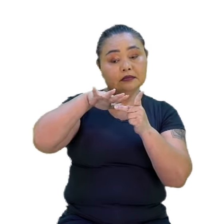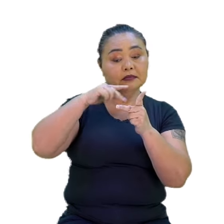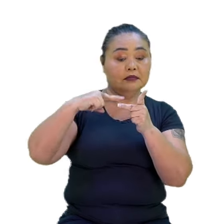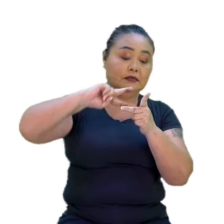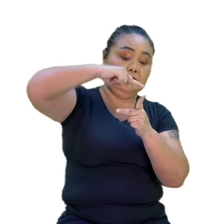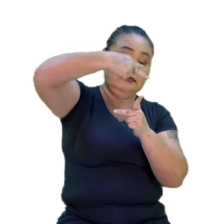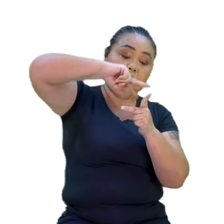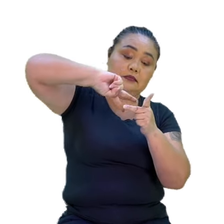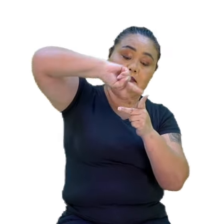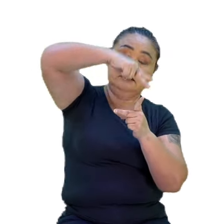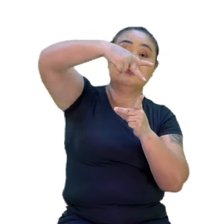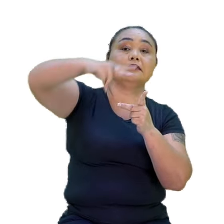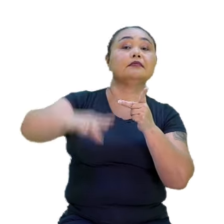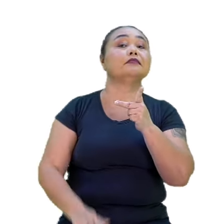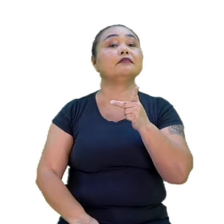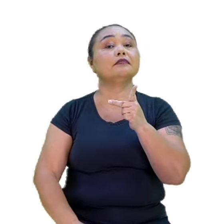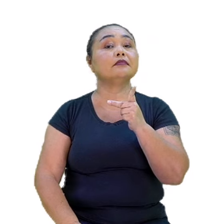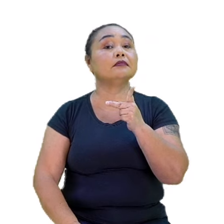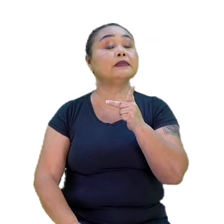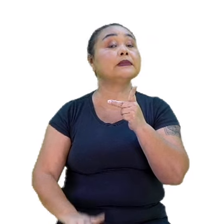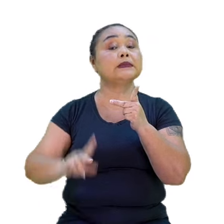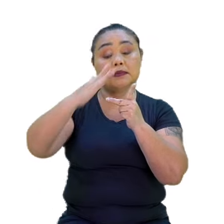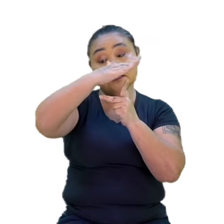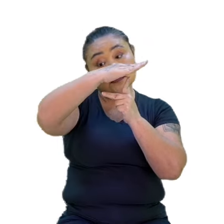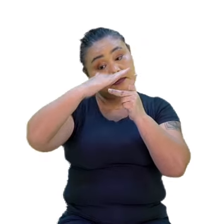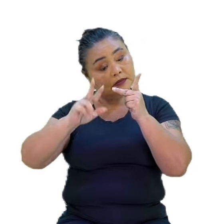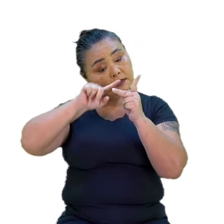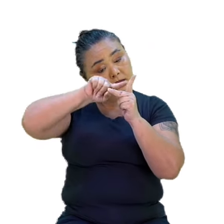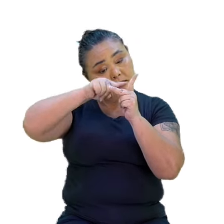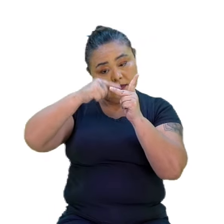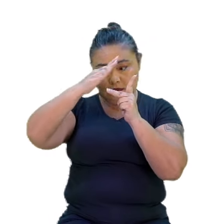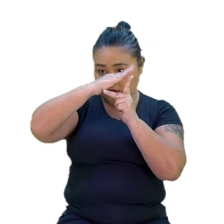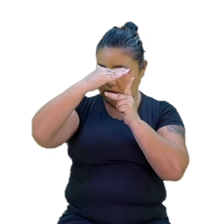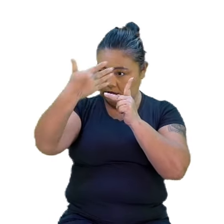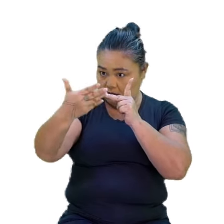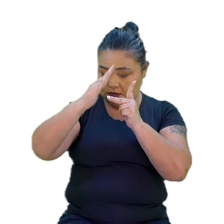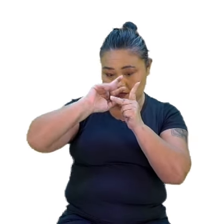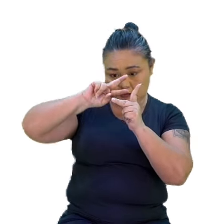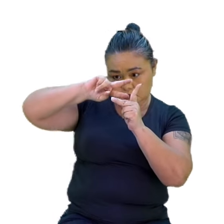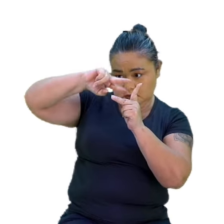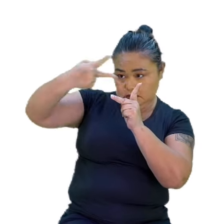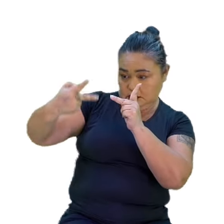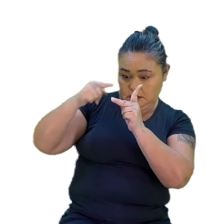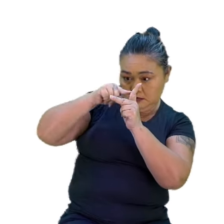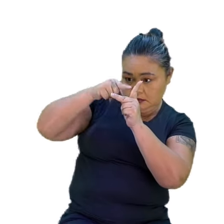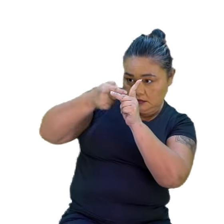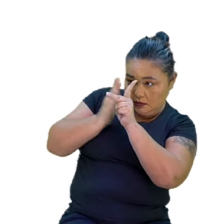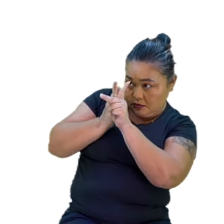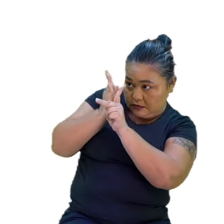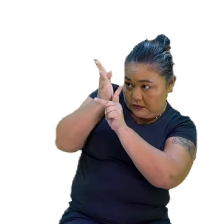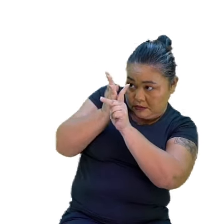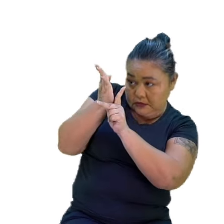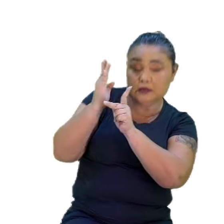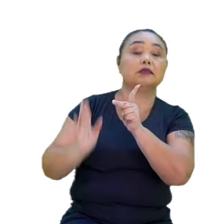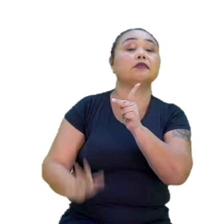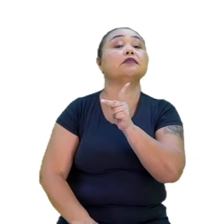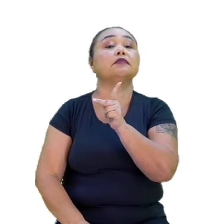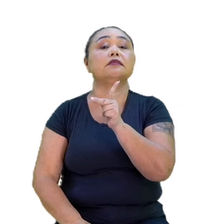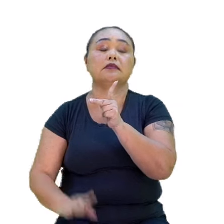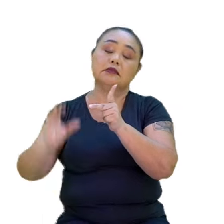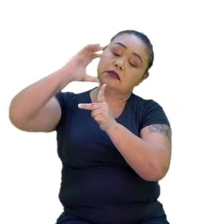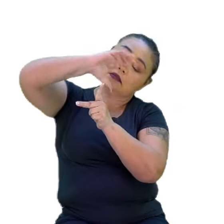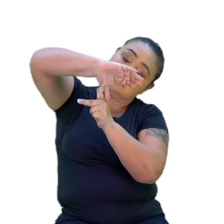catetos Ah então assim ó quem é a hipotenusa o lado maior do Triângulo oposto ao ângulo de 90º quem são os